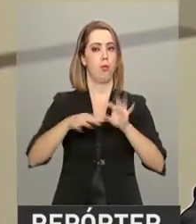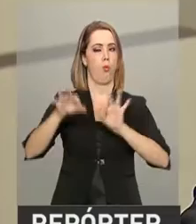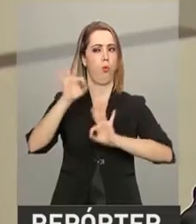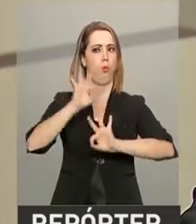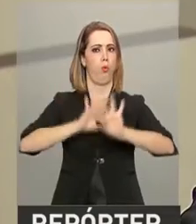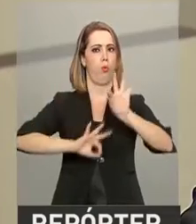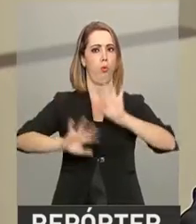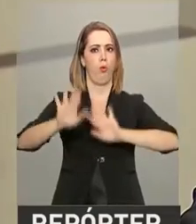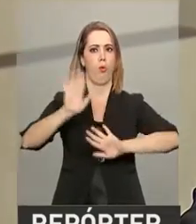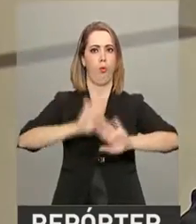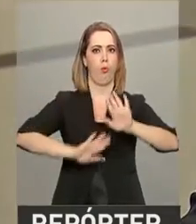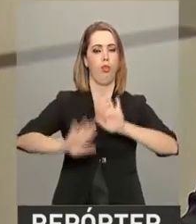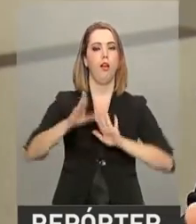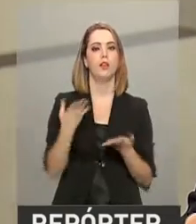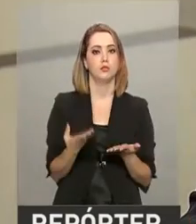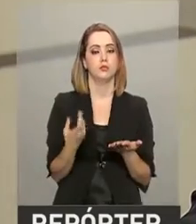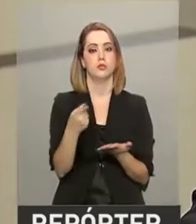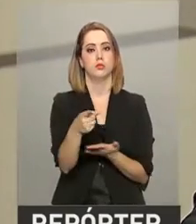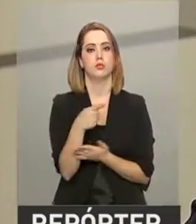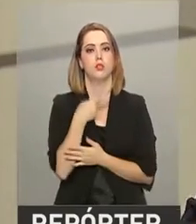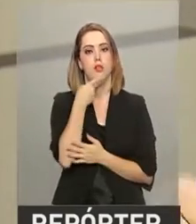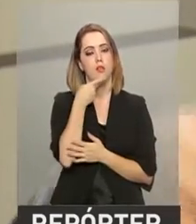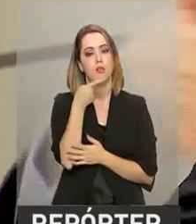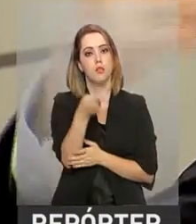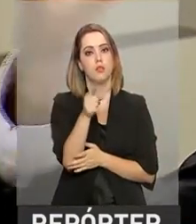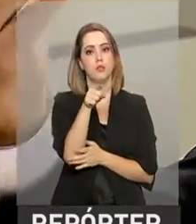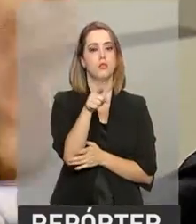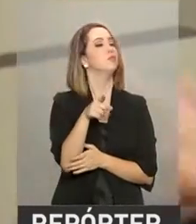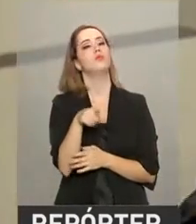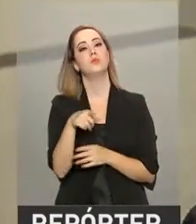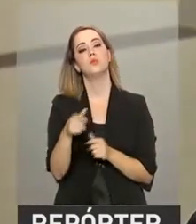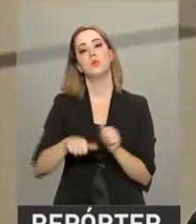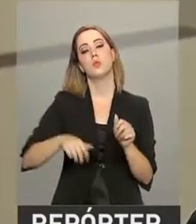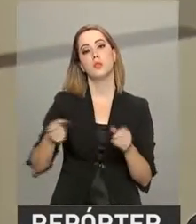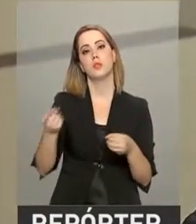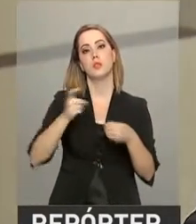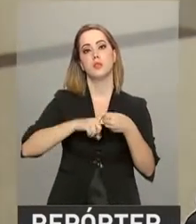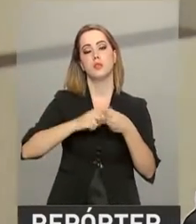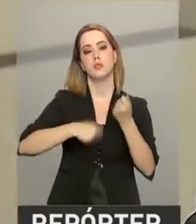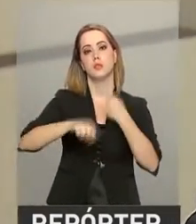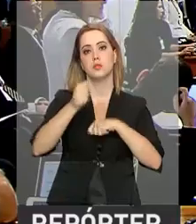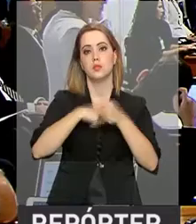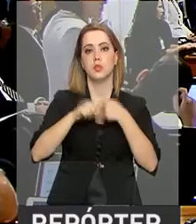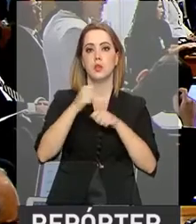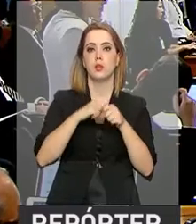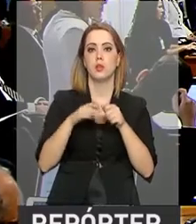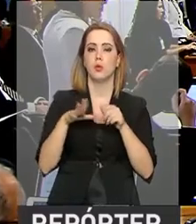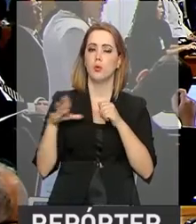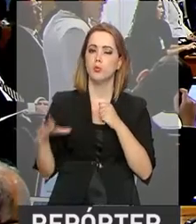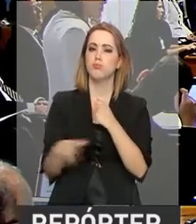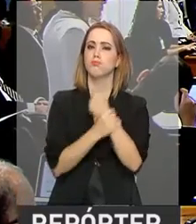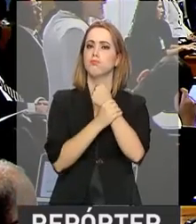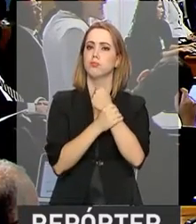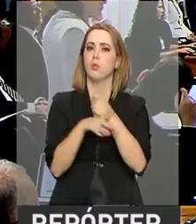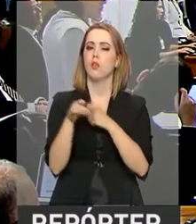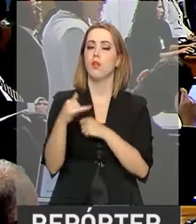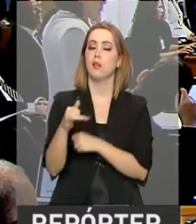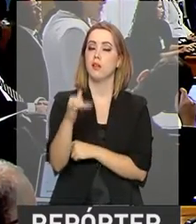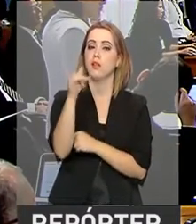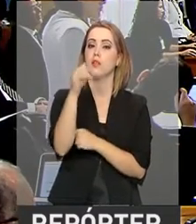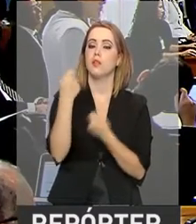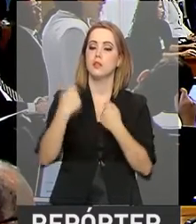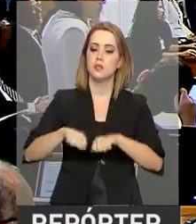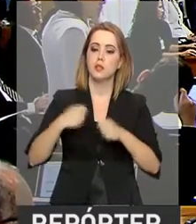assuntos econômicos do senado segundo ilan goldfajn vai para a retomada do crescimento sustentável da economia a inflação precisa